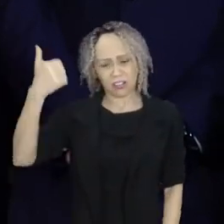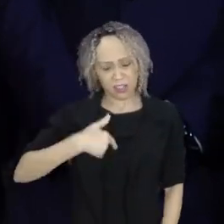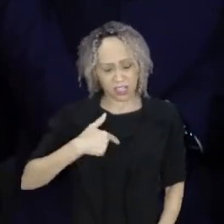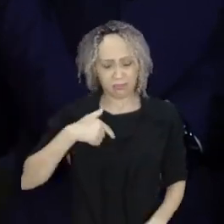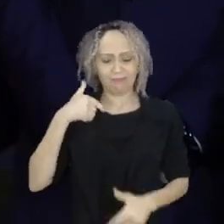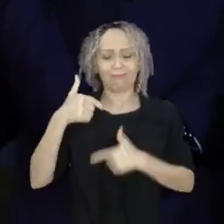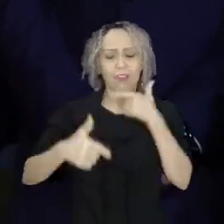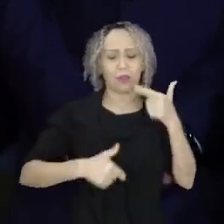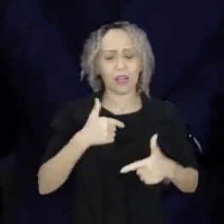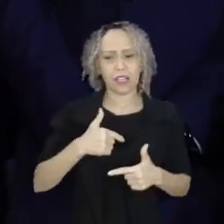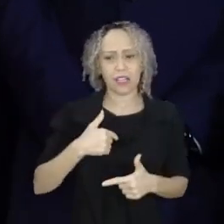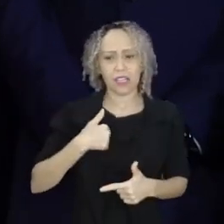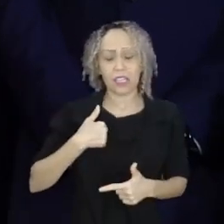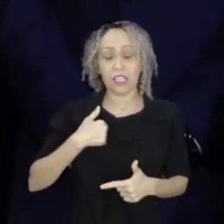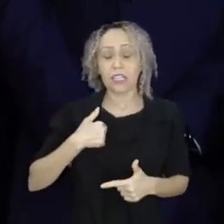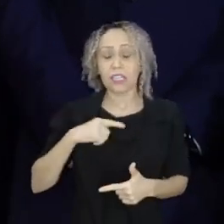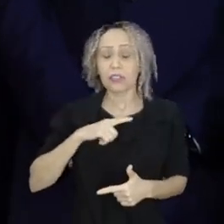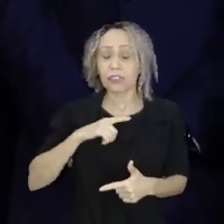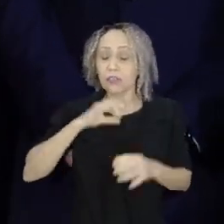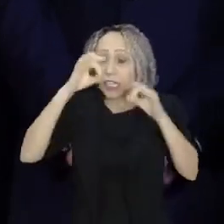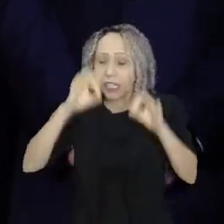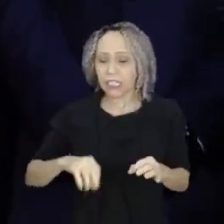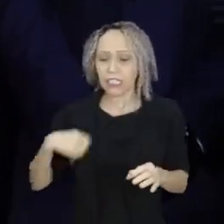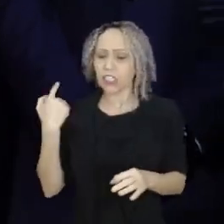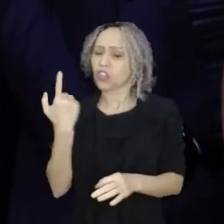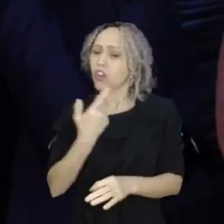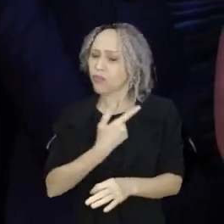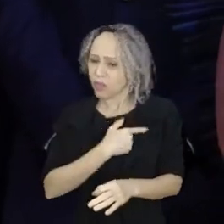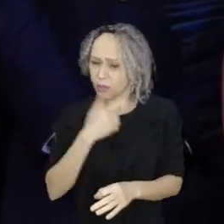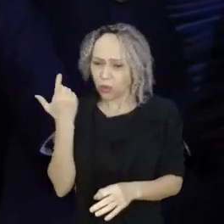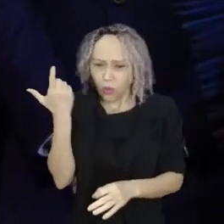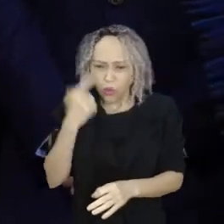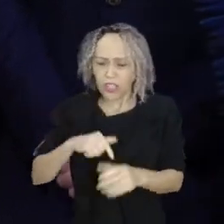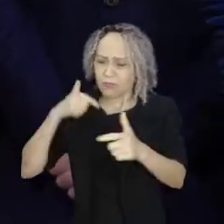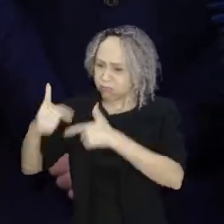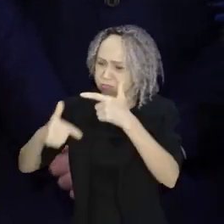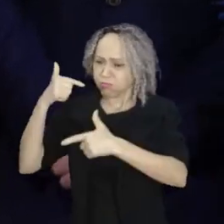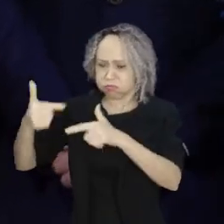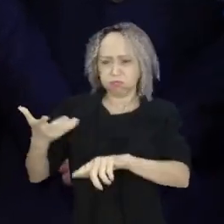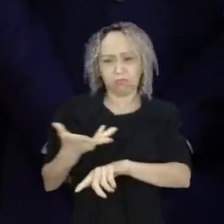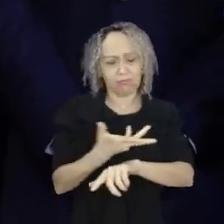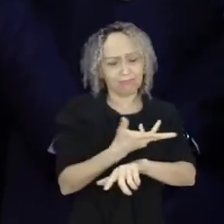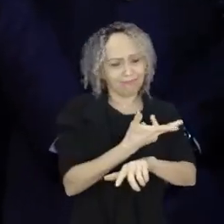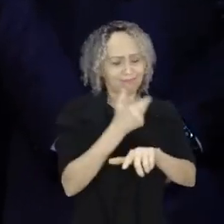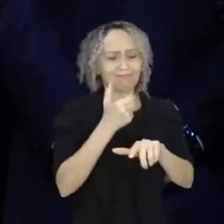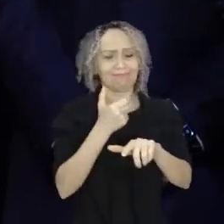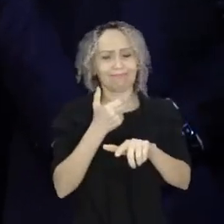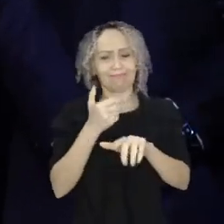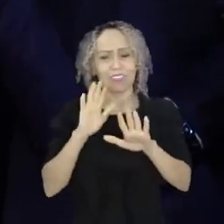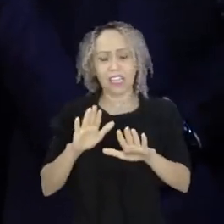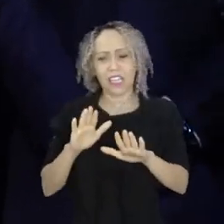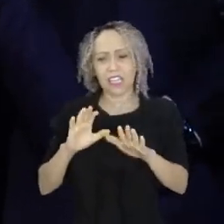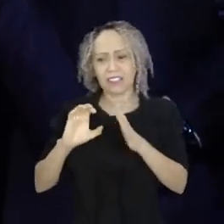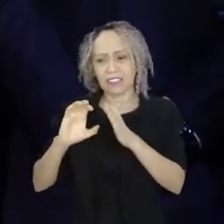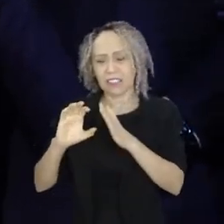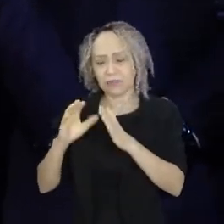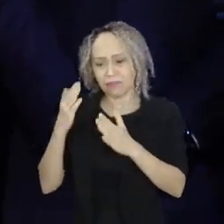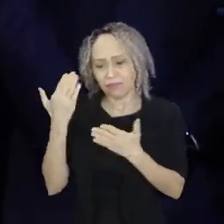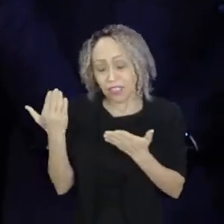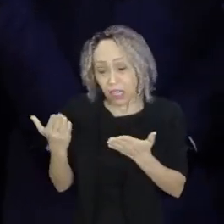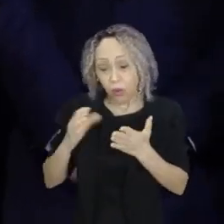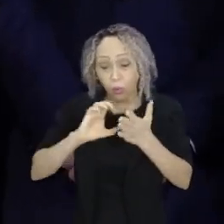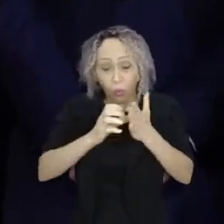Eu quero agradecer aos líderes dos partidos que trabalharam para que a gente pudesse chegar à conclusão do